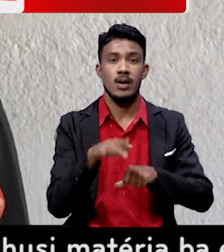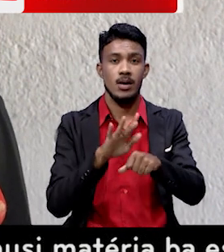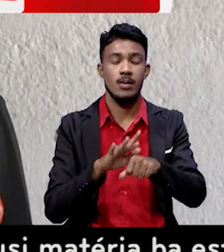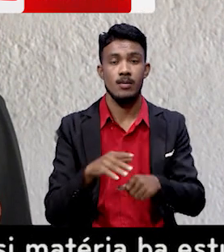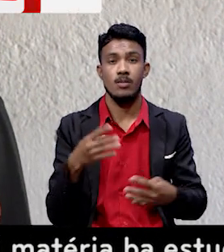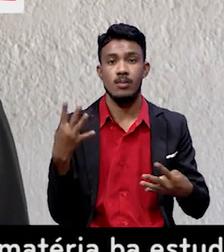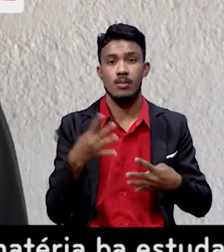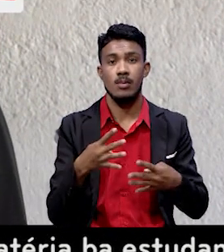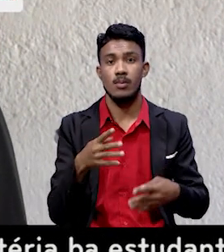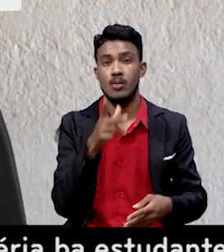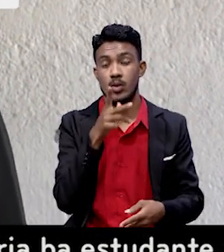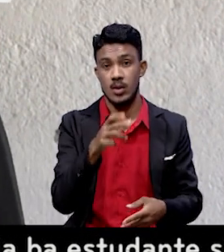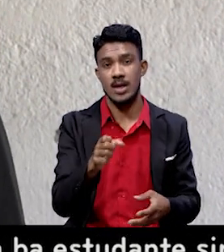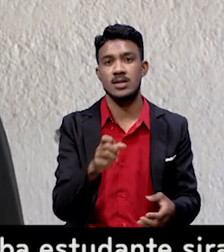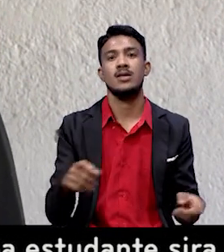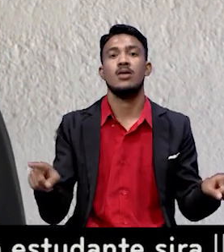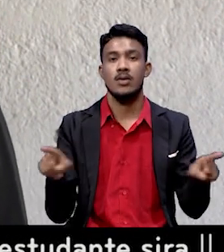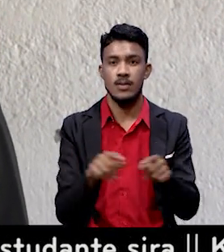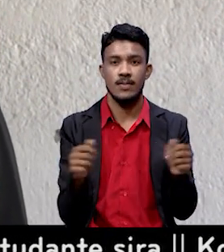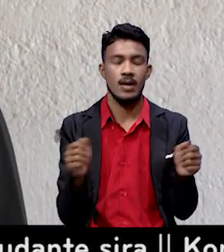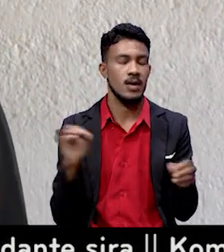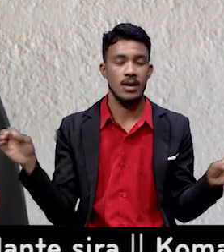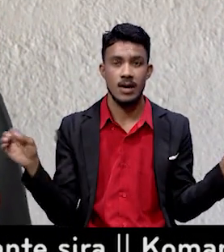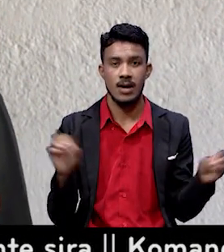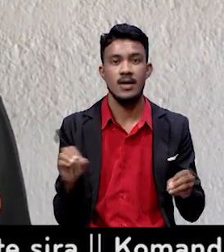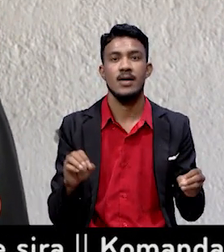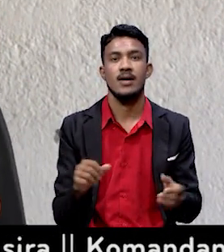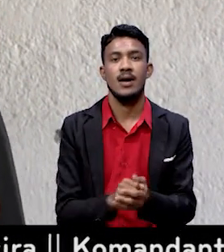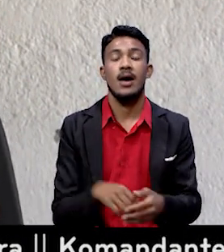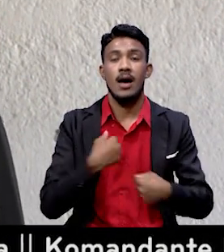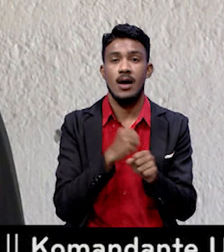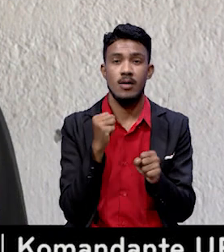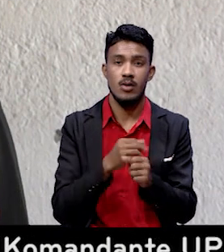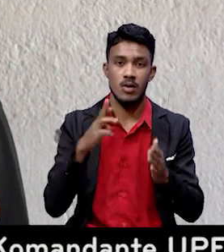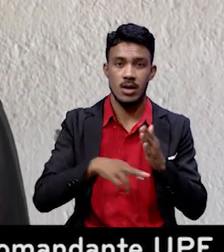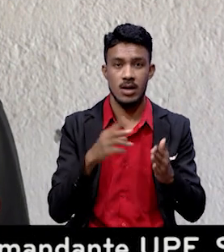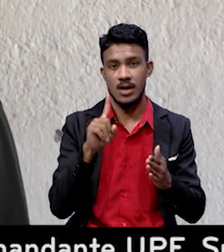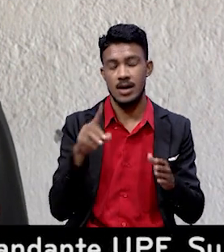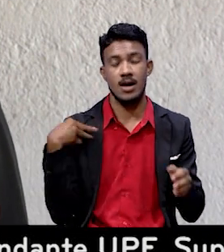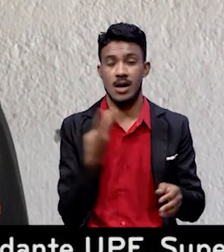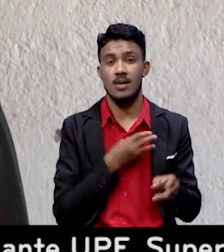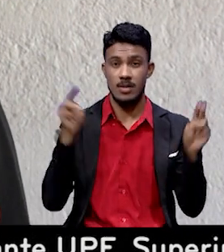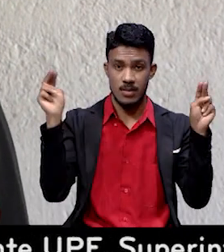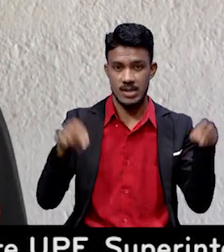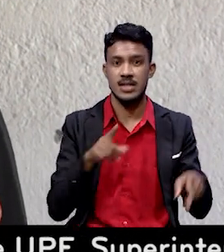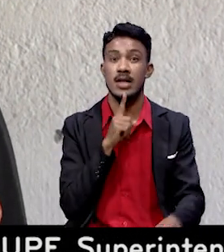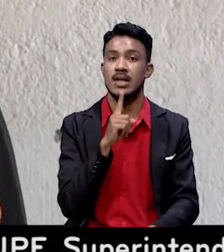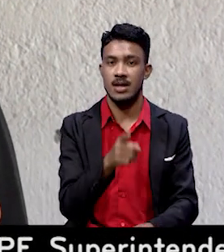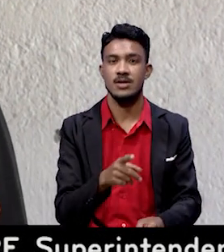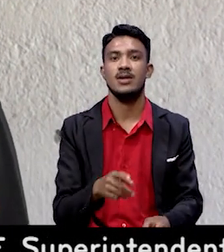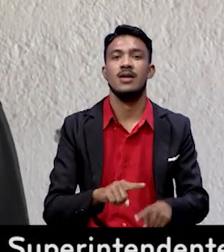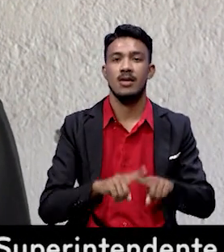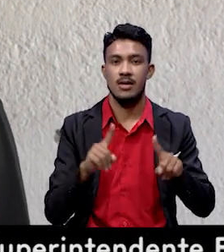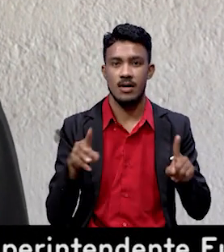halo plataforma de nem halo congresso vá para me halo plataforma e aí de nem acá me precisa teves. Então, a